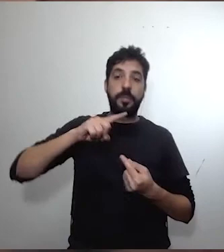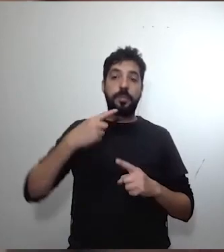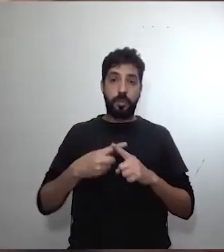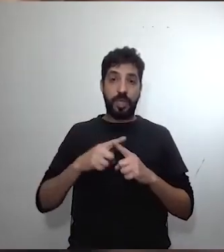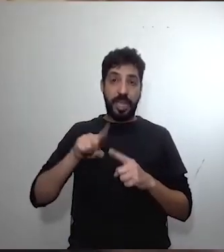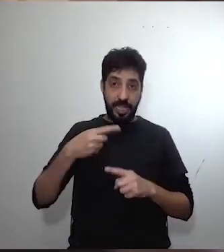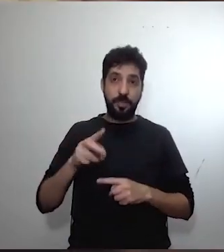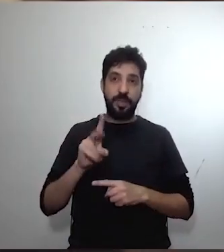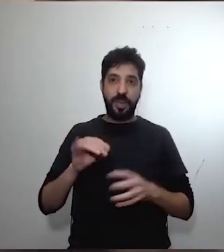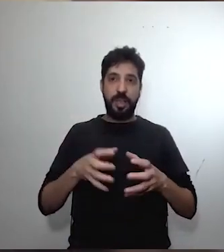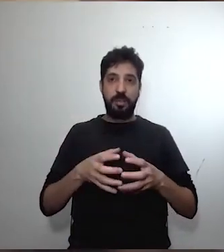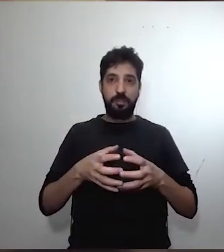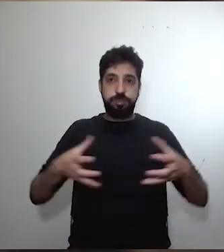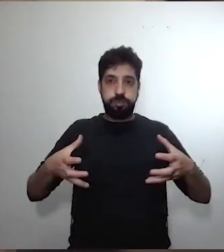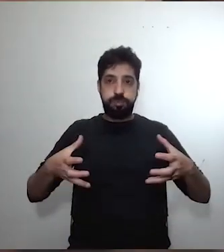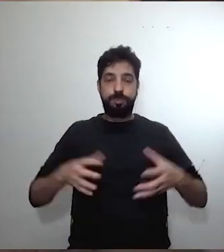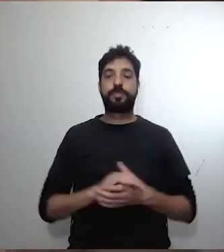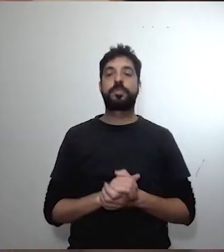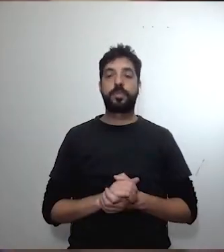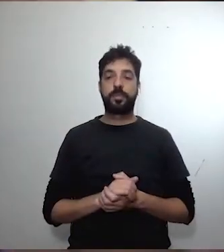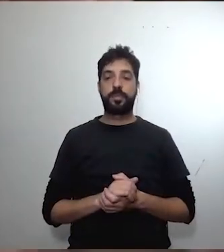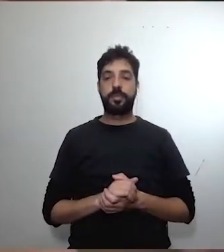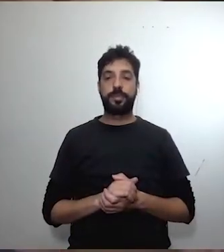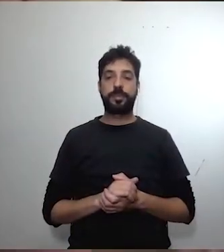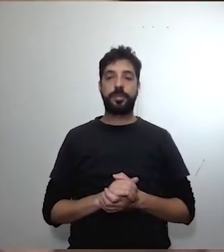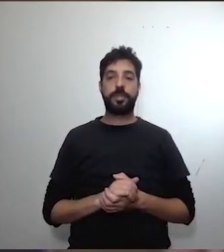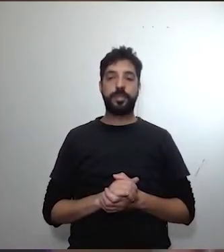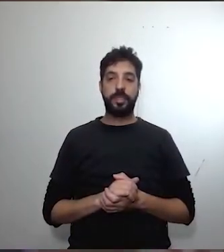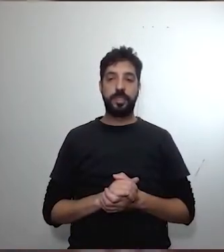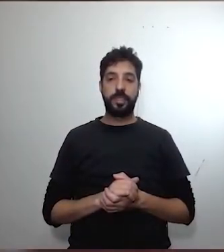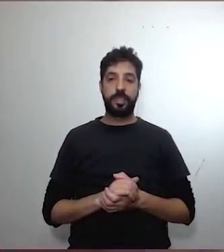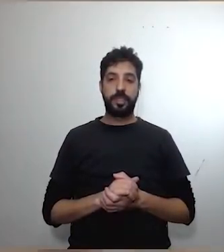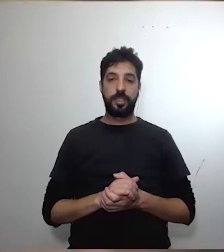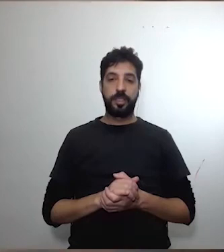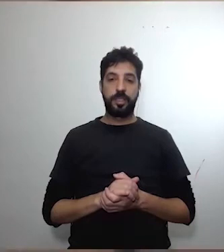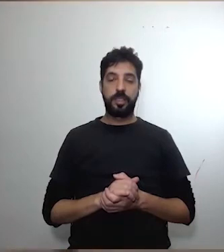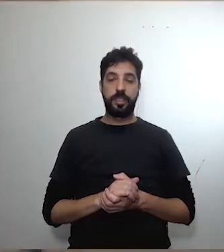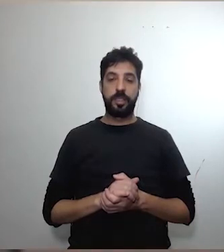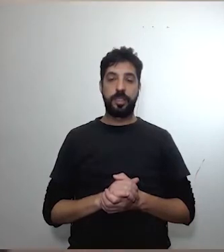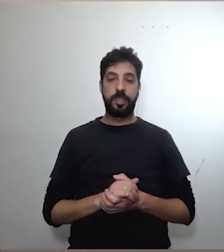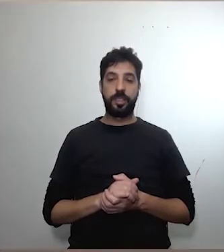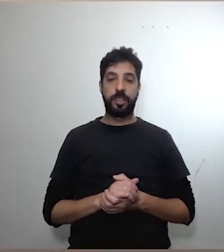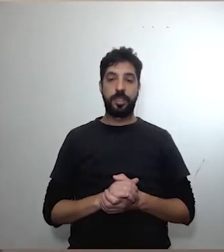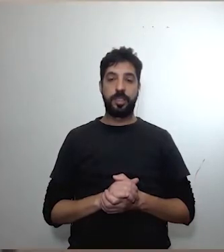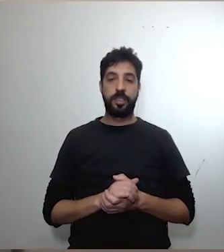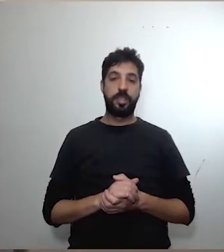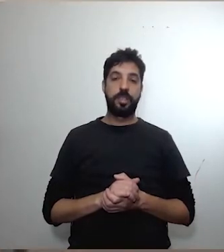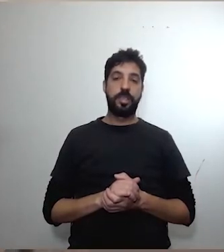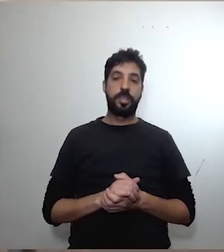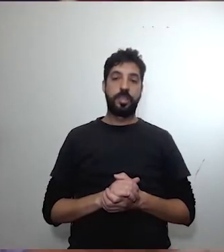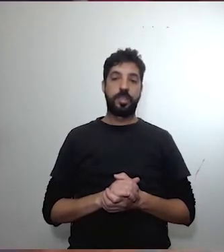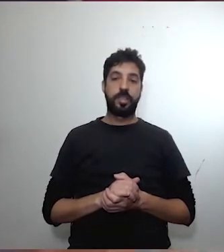depois ela vai ganhar uma outra forma, né? A gente põe no açúcar. Agora